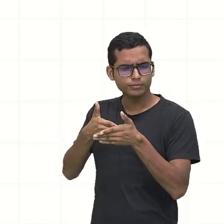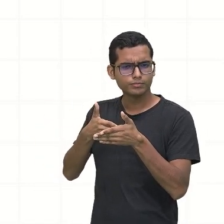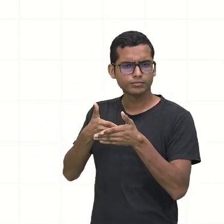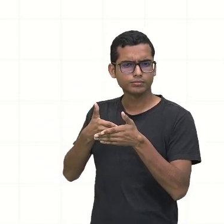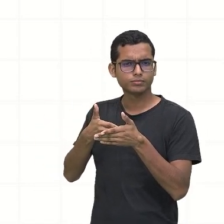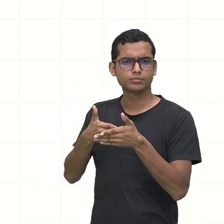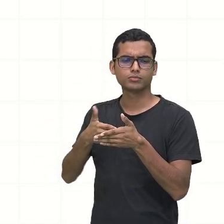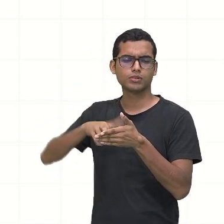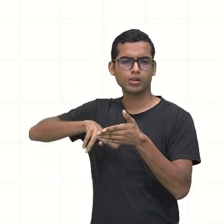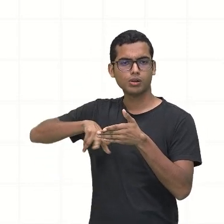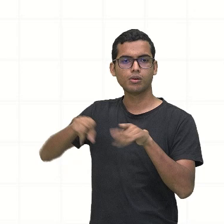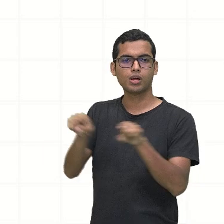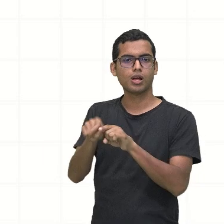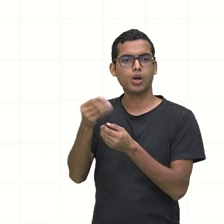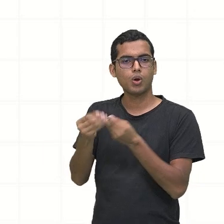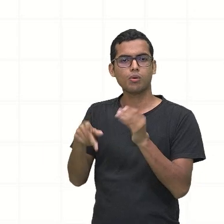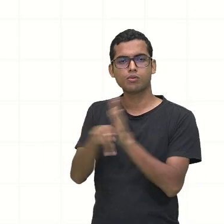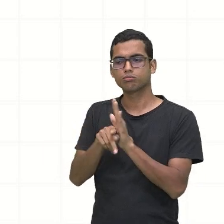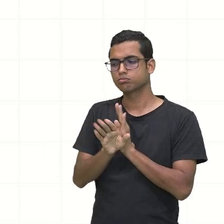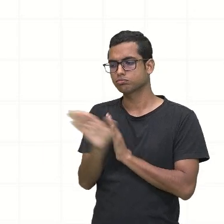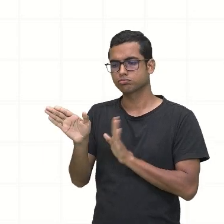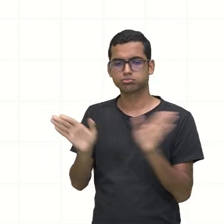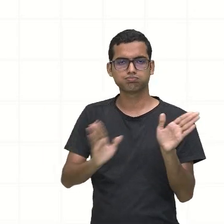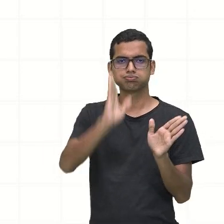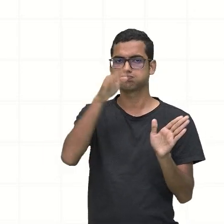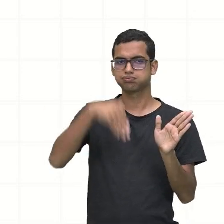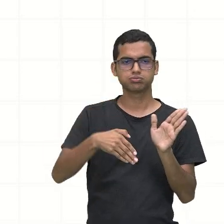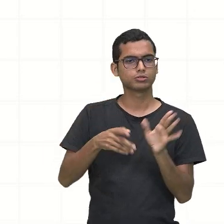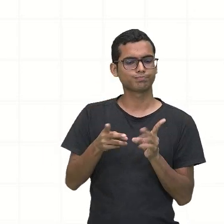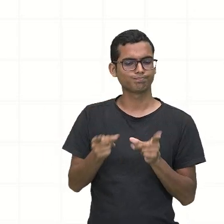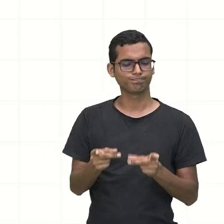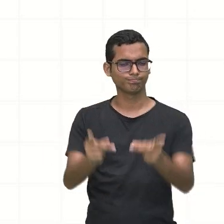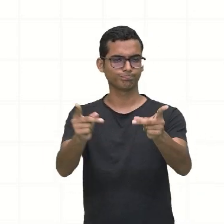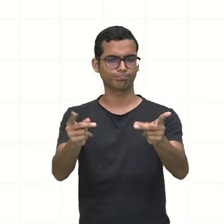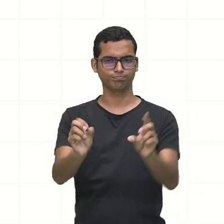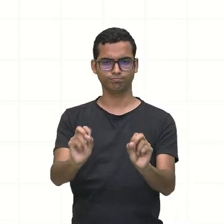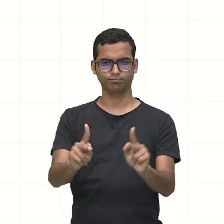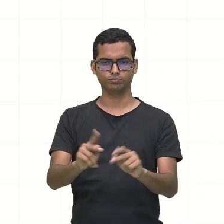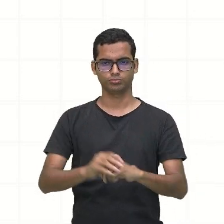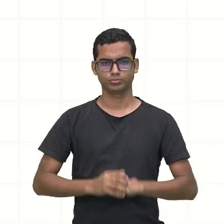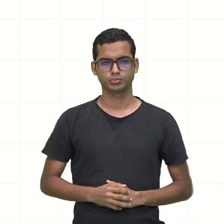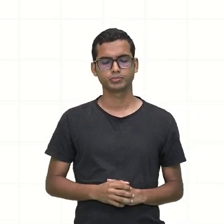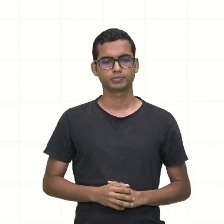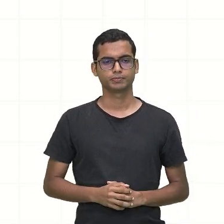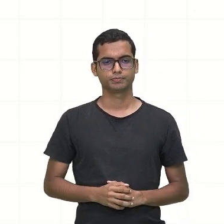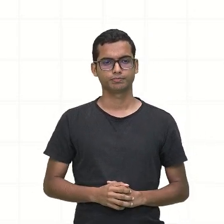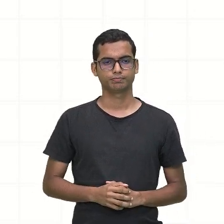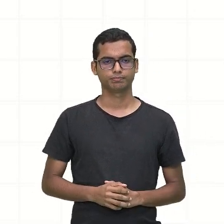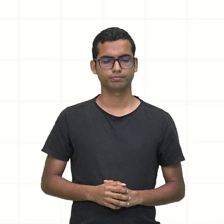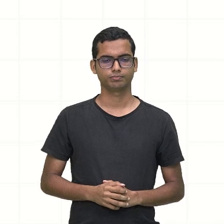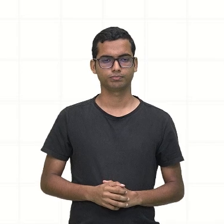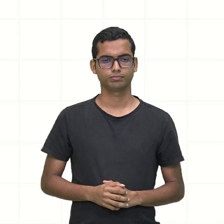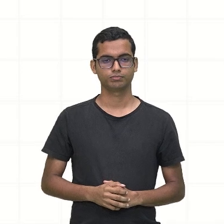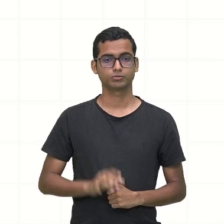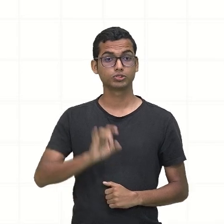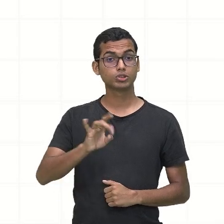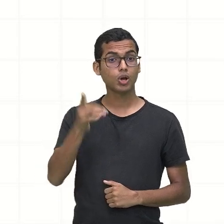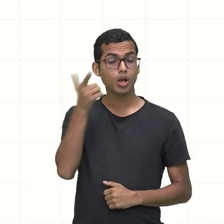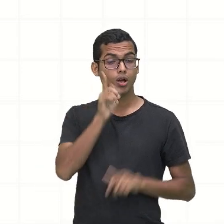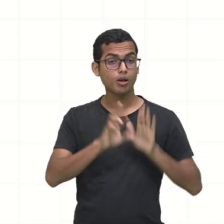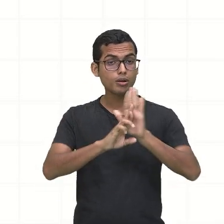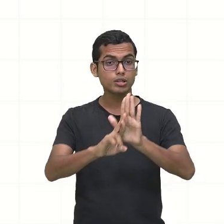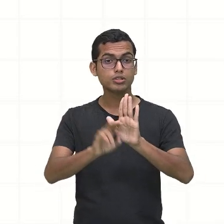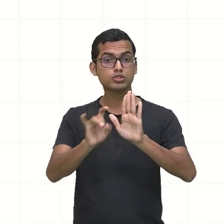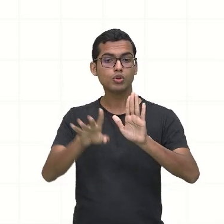para ambas direções. Tá legal? Então, nós só conseguimos representar uma parte dele, tá